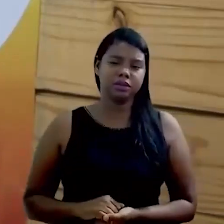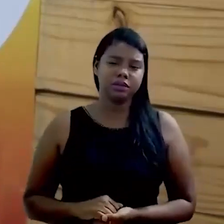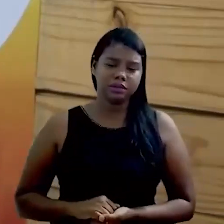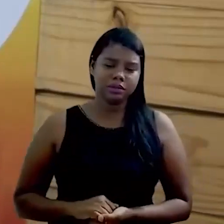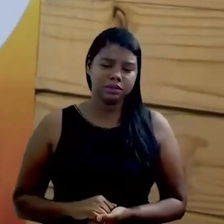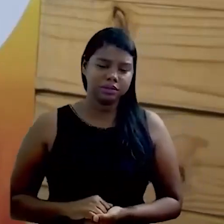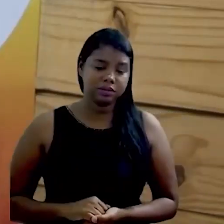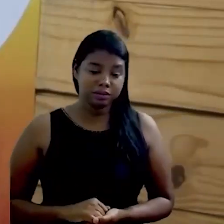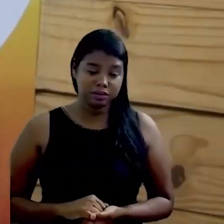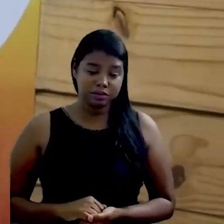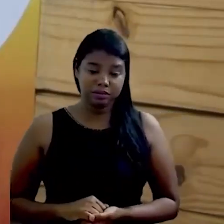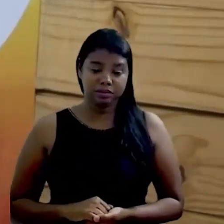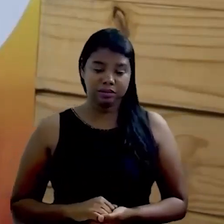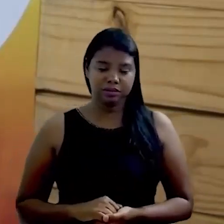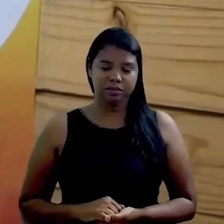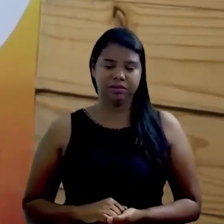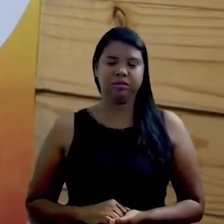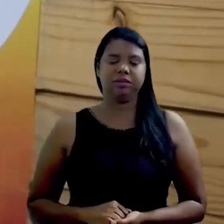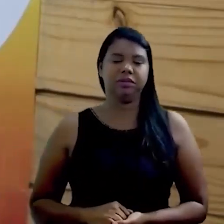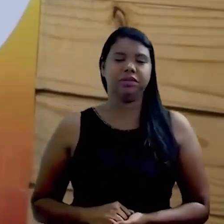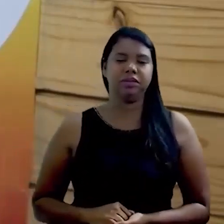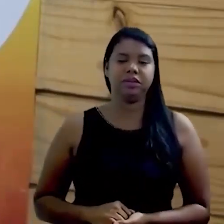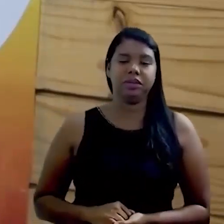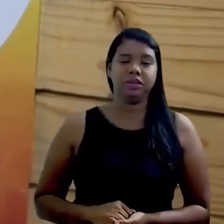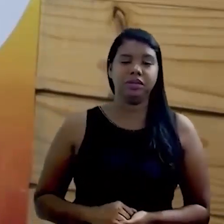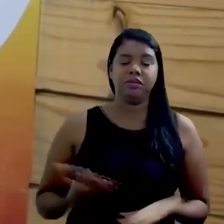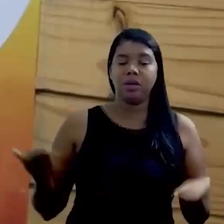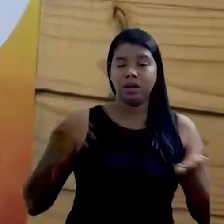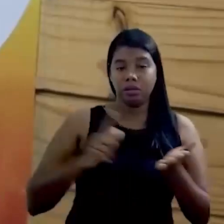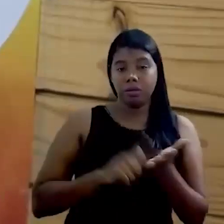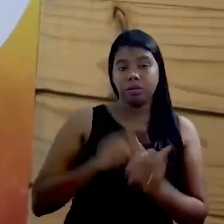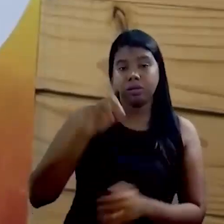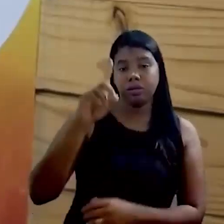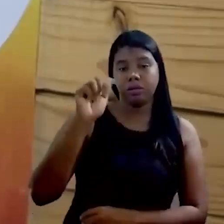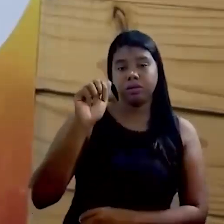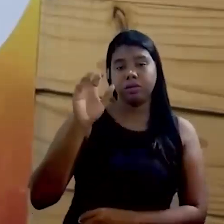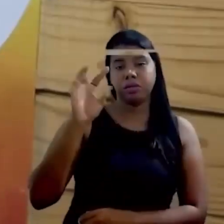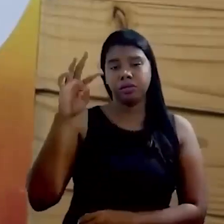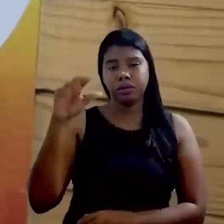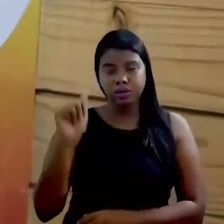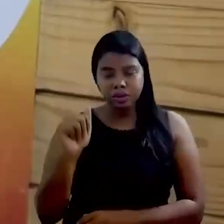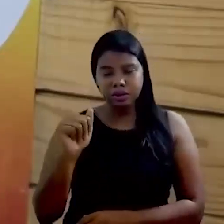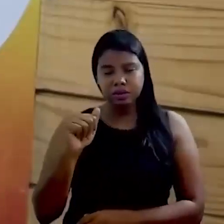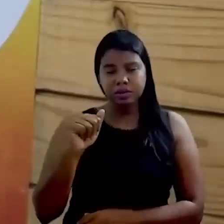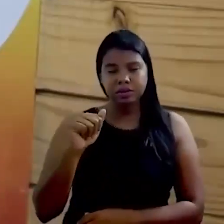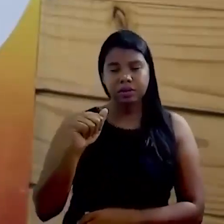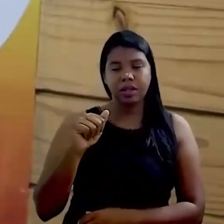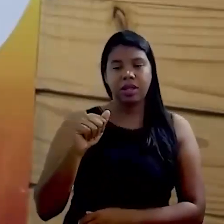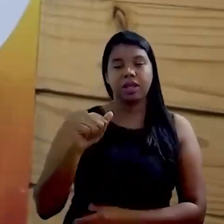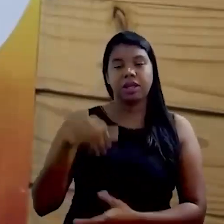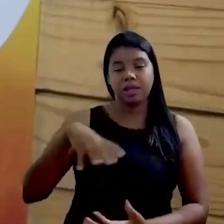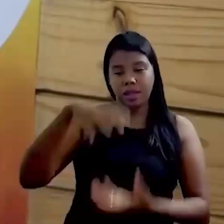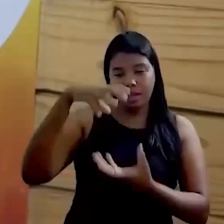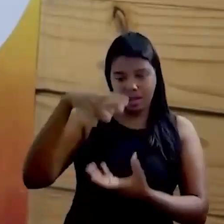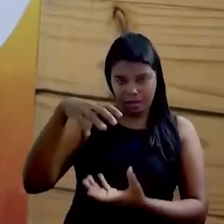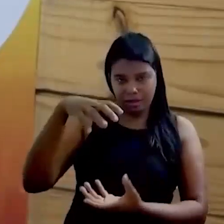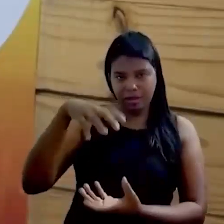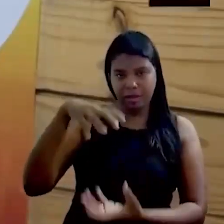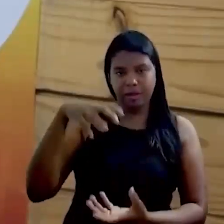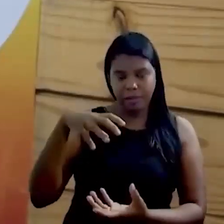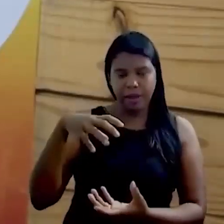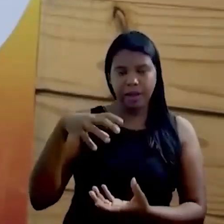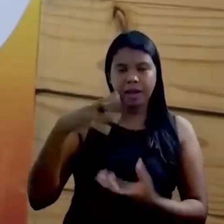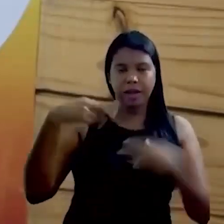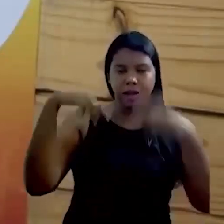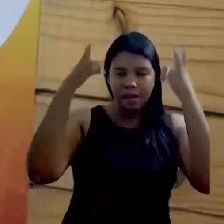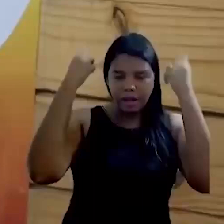Elas podem trabalhar muito fortemente as datas. Né? Então, Páscoa está chegando, depois vem Dia das Mães, vem São João,